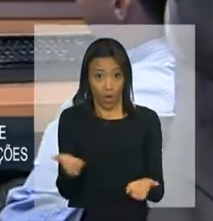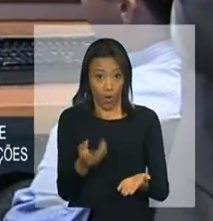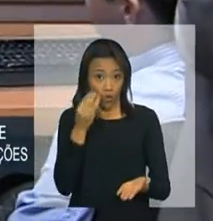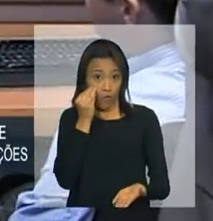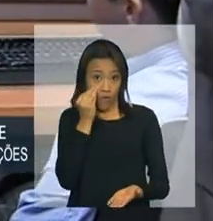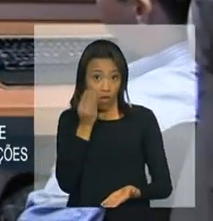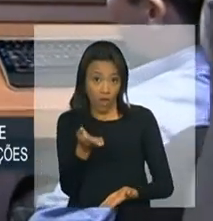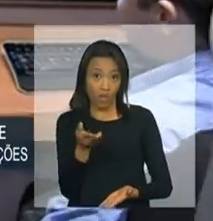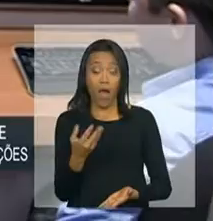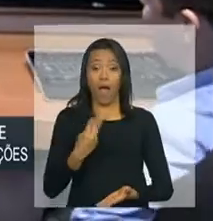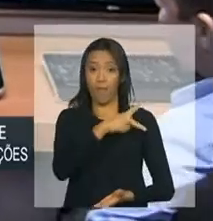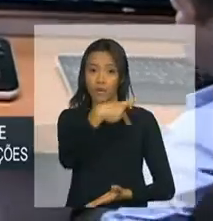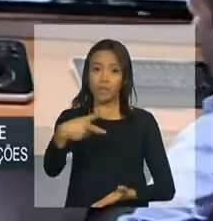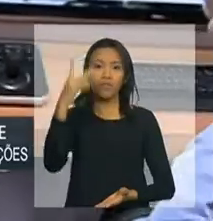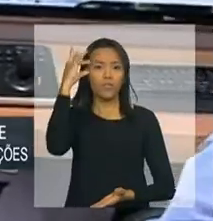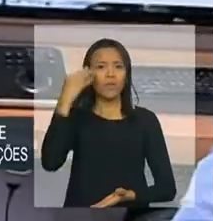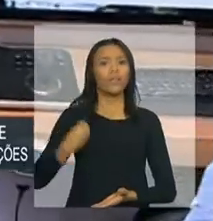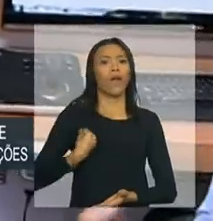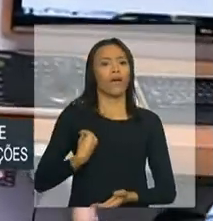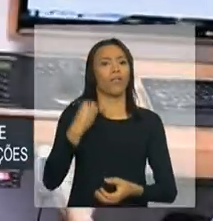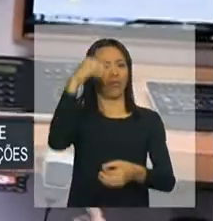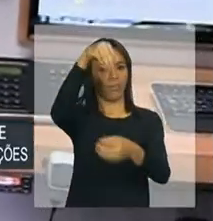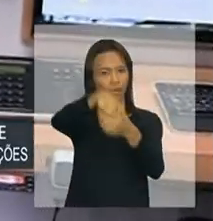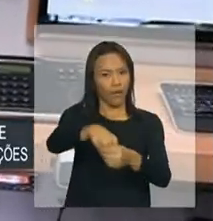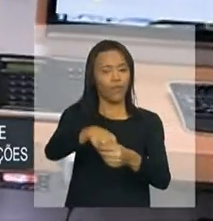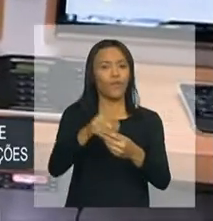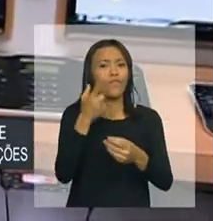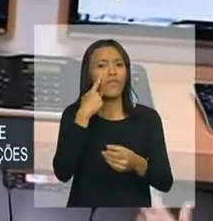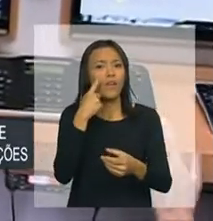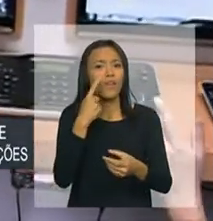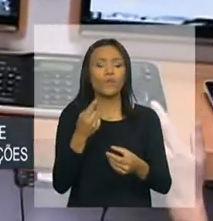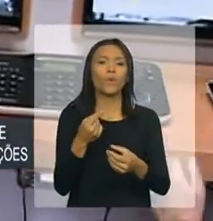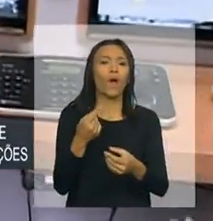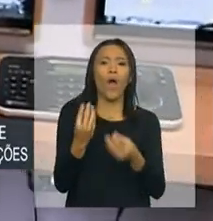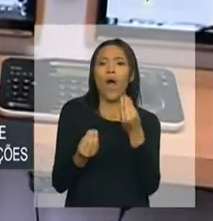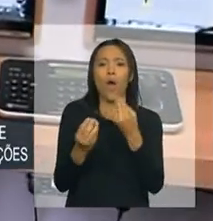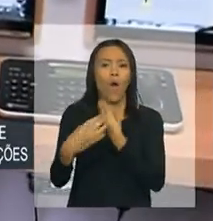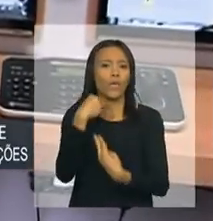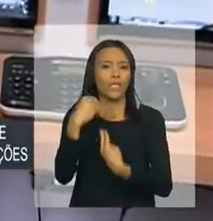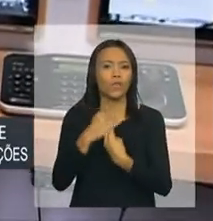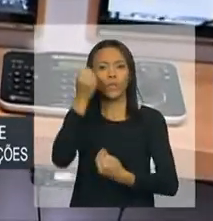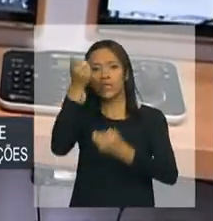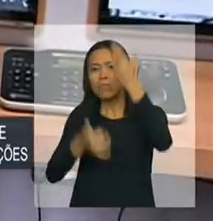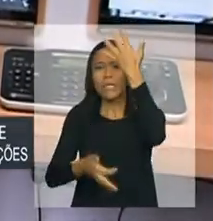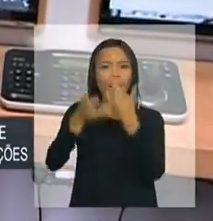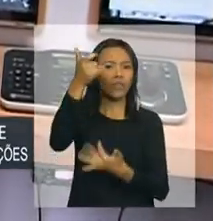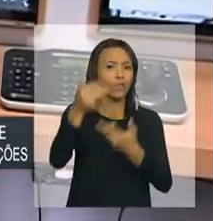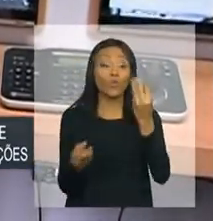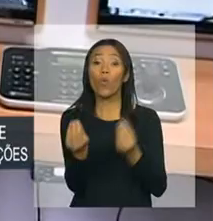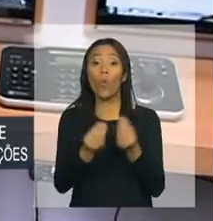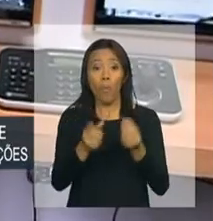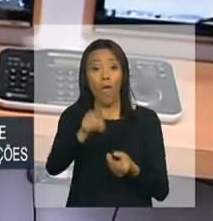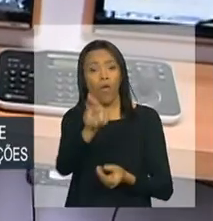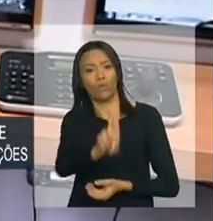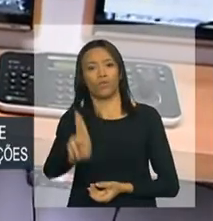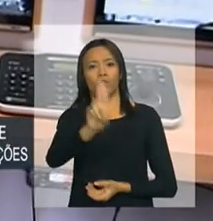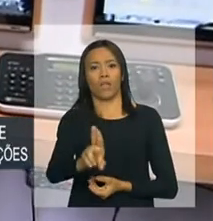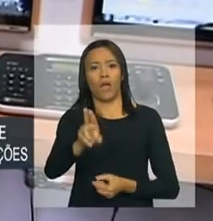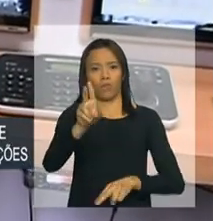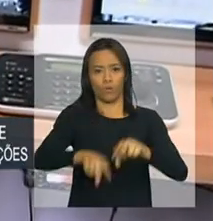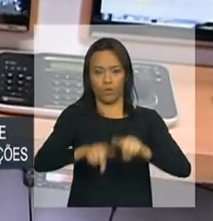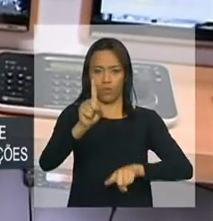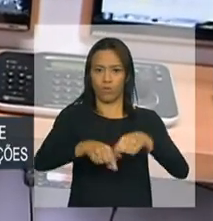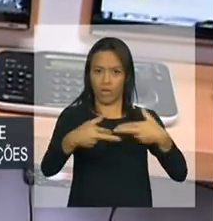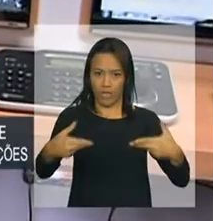a presidenta está dentro de um desses centros acompanhando as explicações ali de como funcionam os equipamentos de monitoramento de